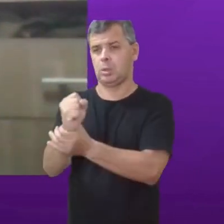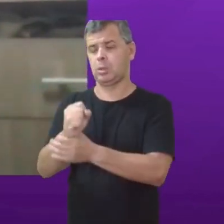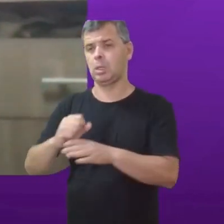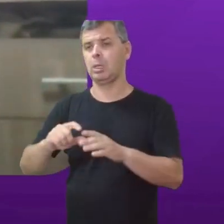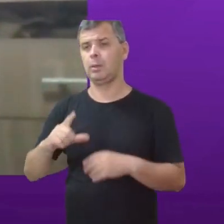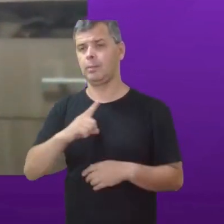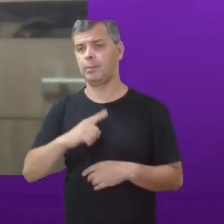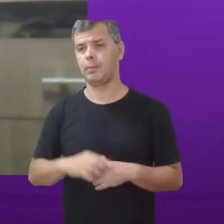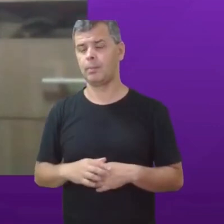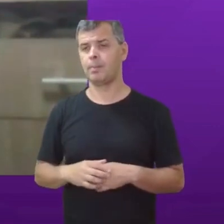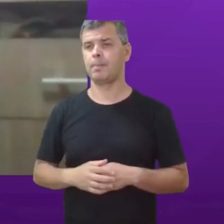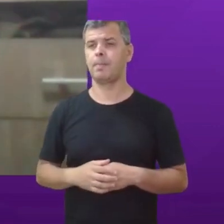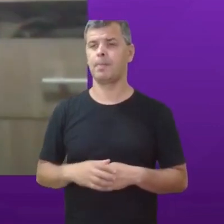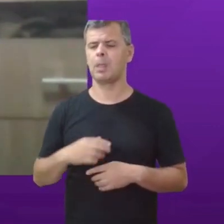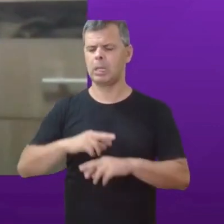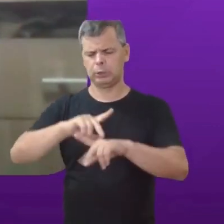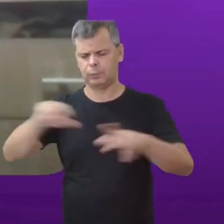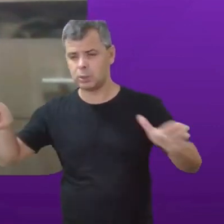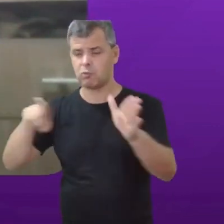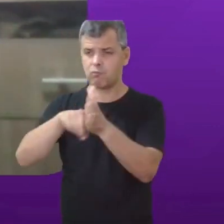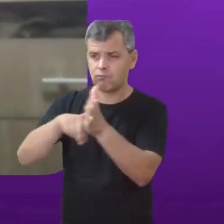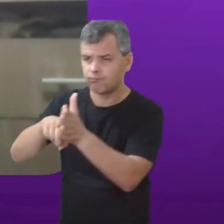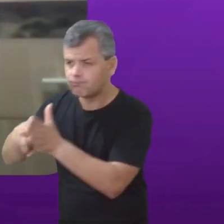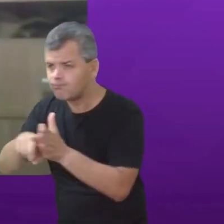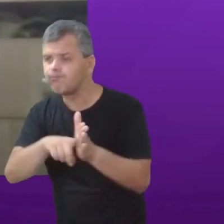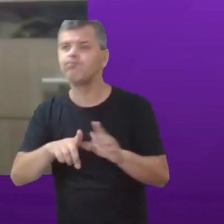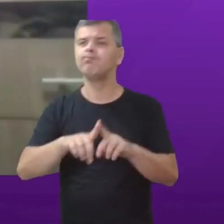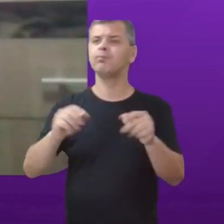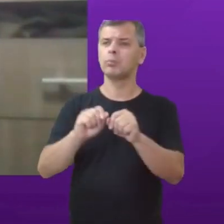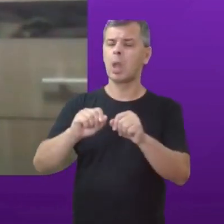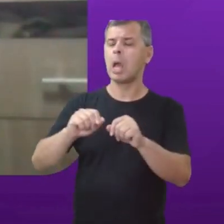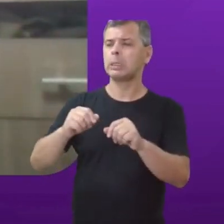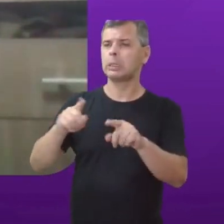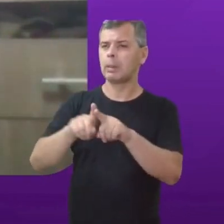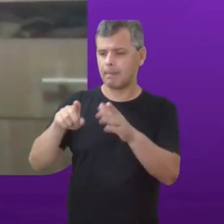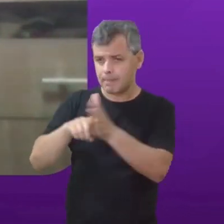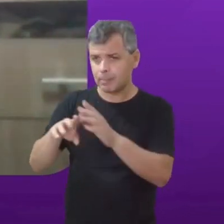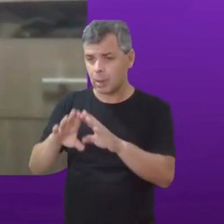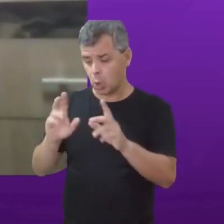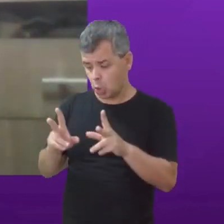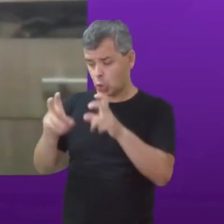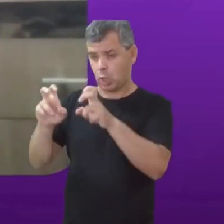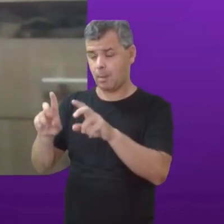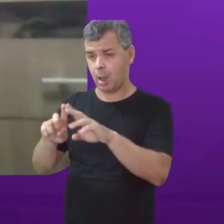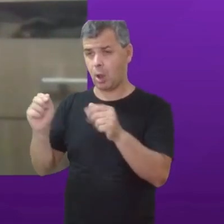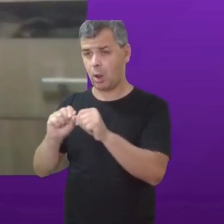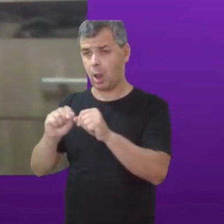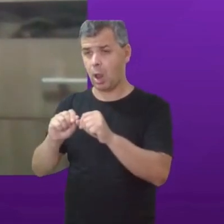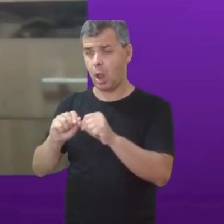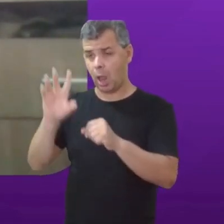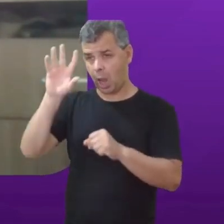enfrenta. A gente tem diversos dados e diversas literaturas abordando o quanto que as